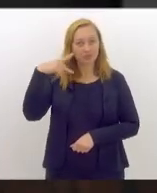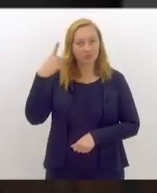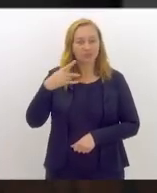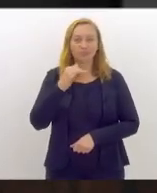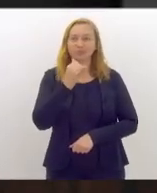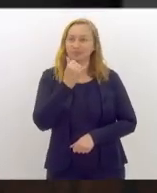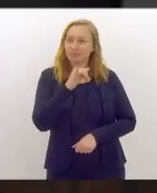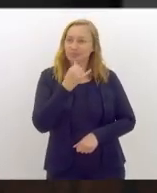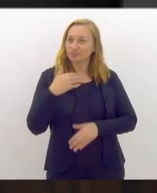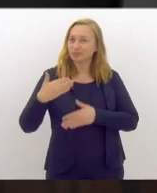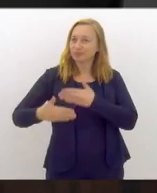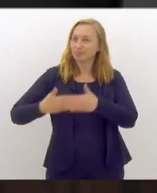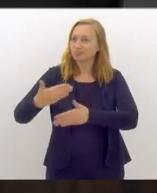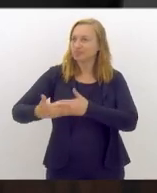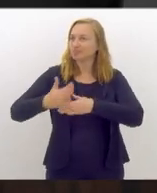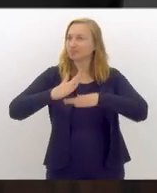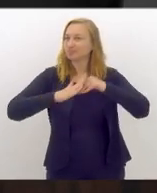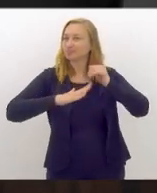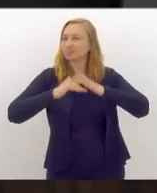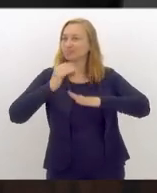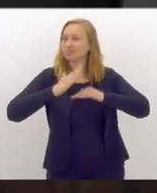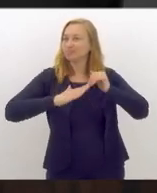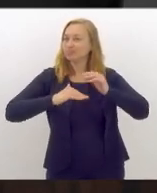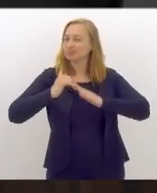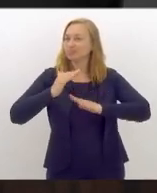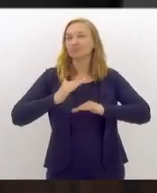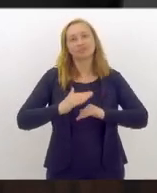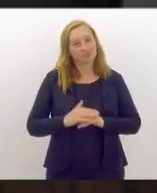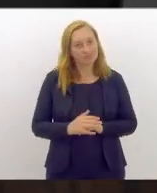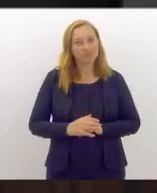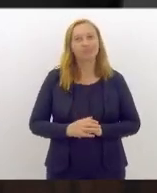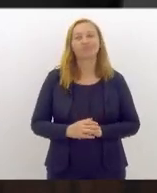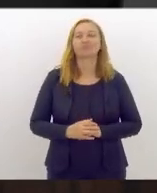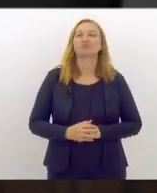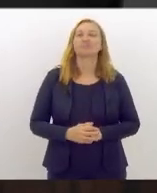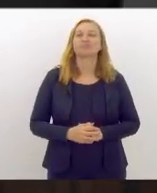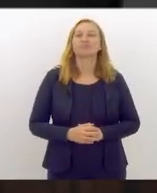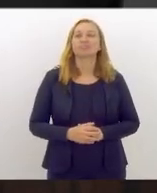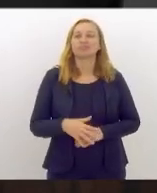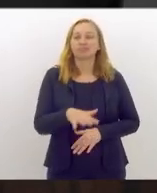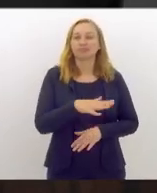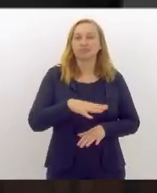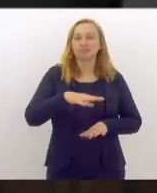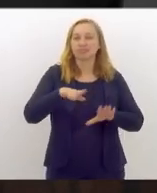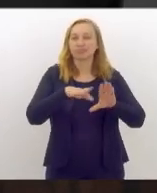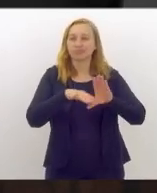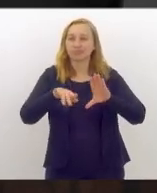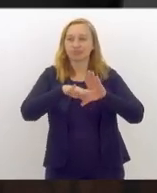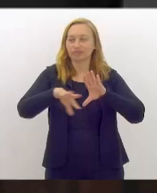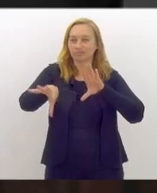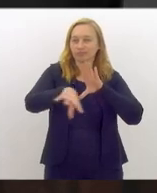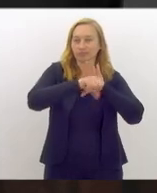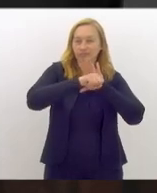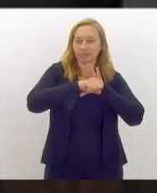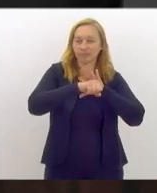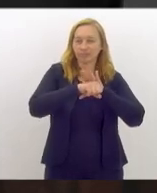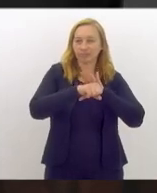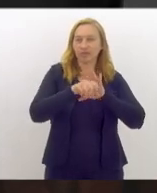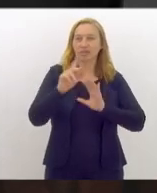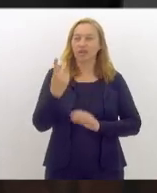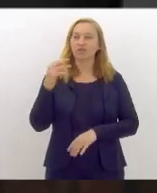a trajetória profissional e contribuição e contribuição ao setor áudio visual do Senhor Heitor